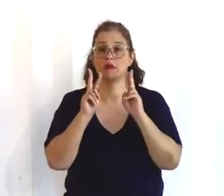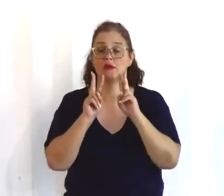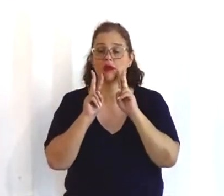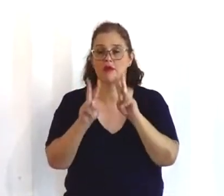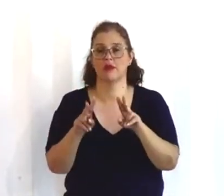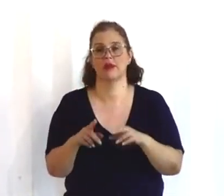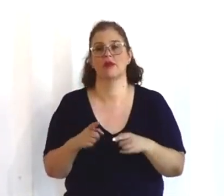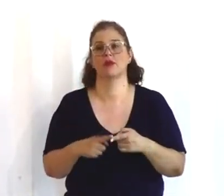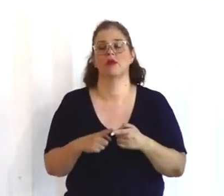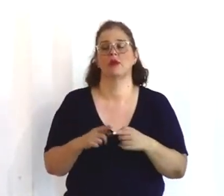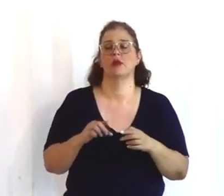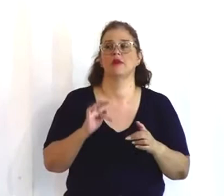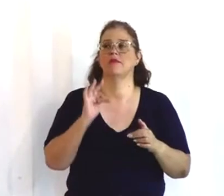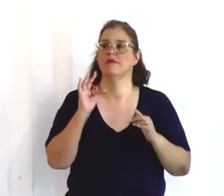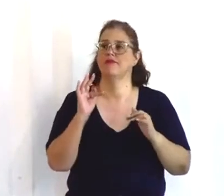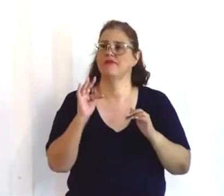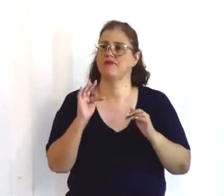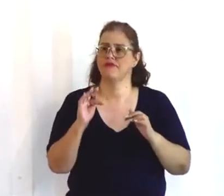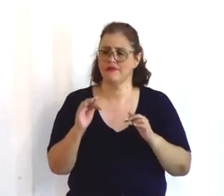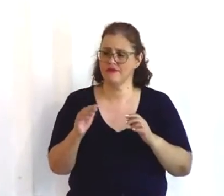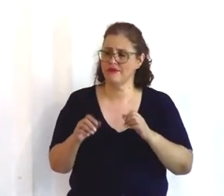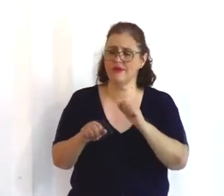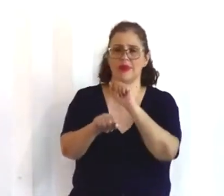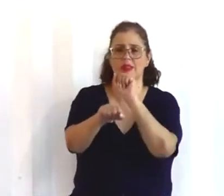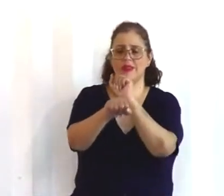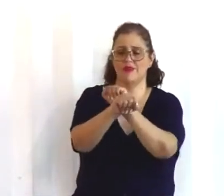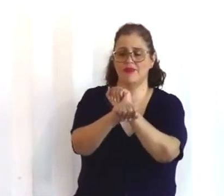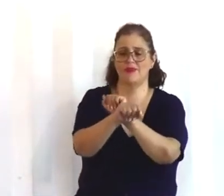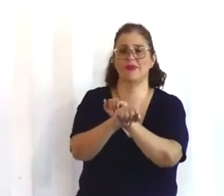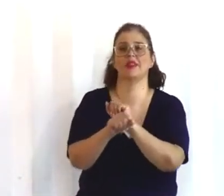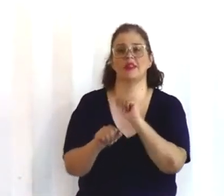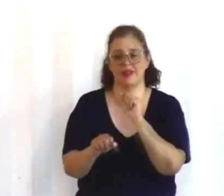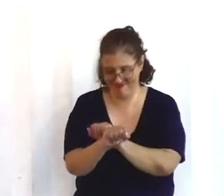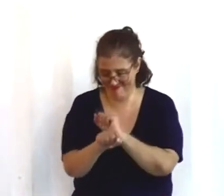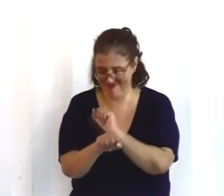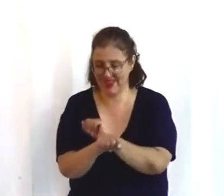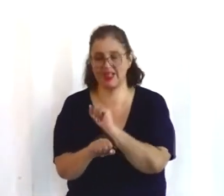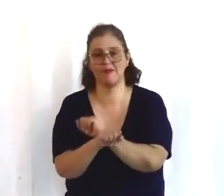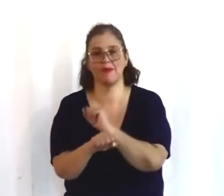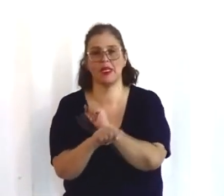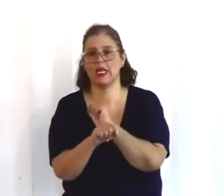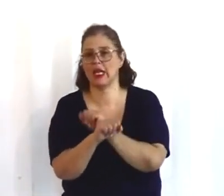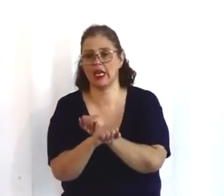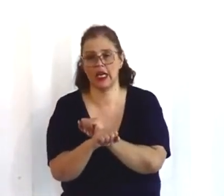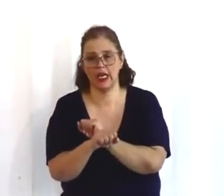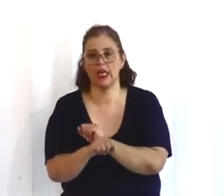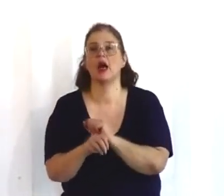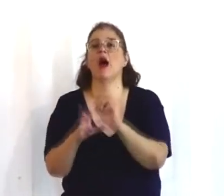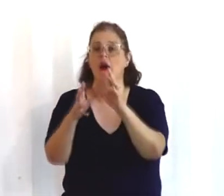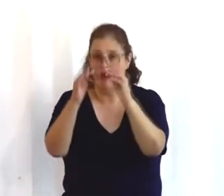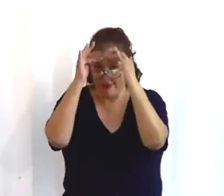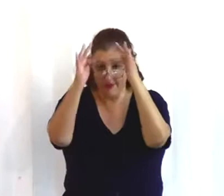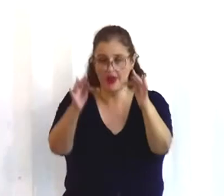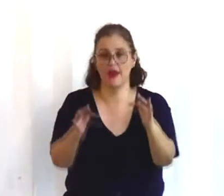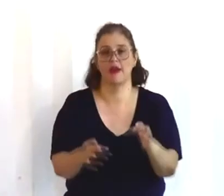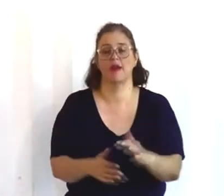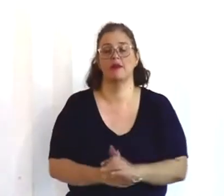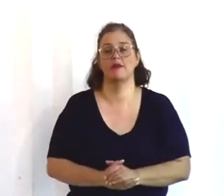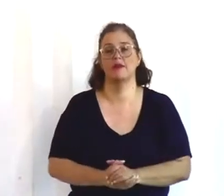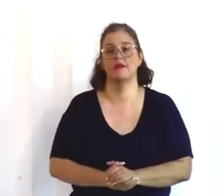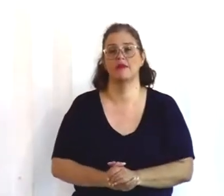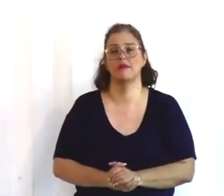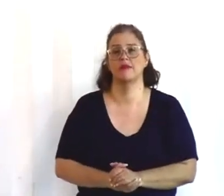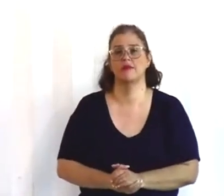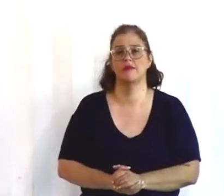sobre as nações. A ideia de guardar as minhas obras aqui é de perseverança. Conserva o que tens, nós vamos ver daqui a pouco isso.